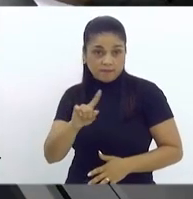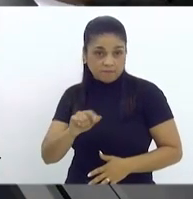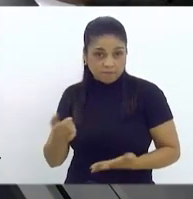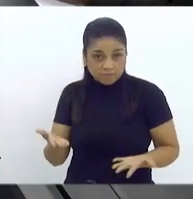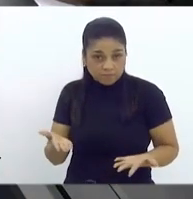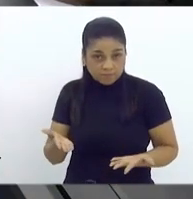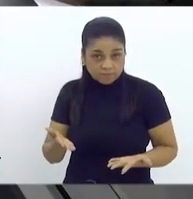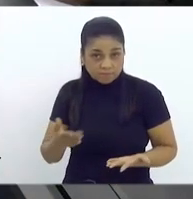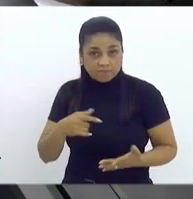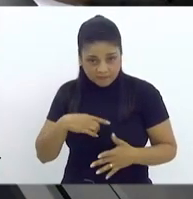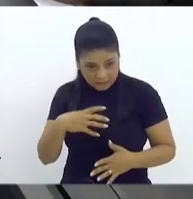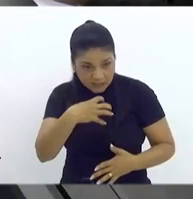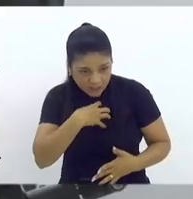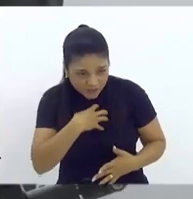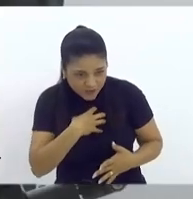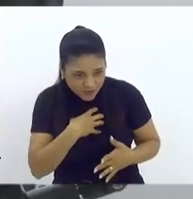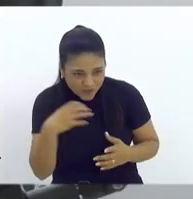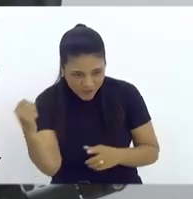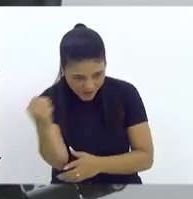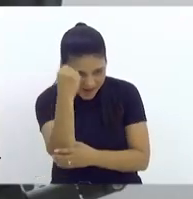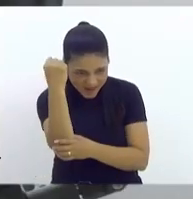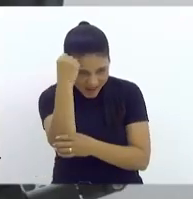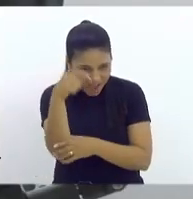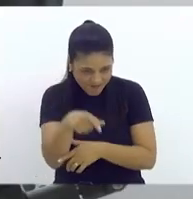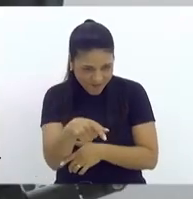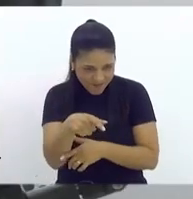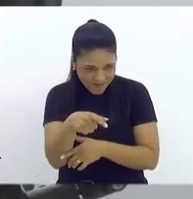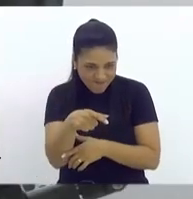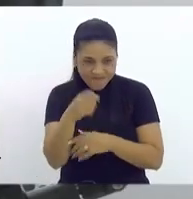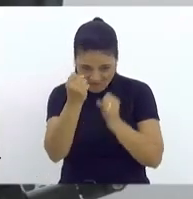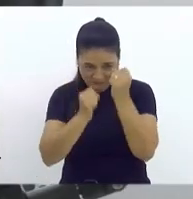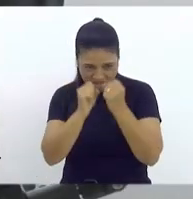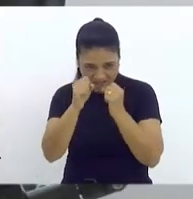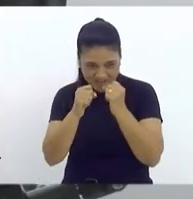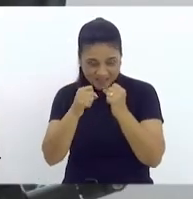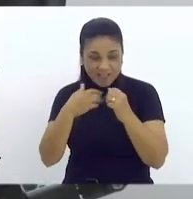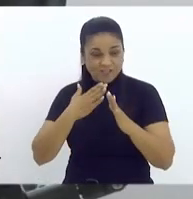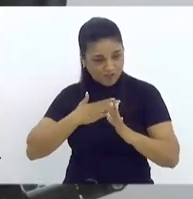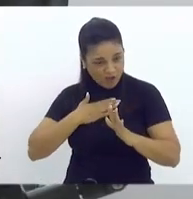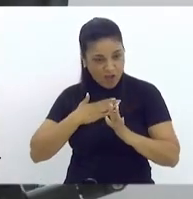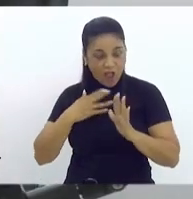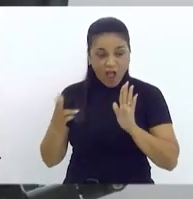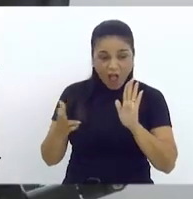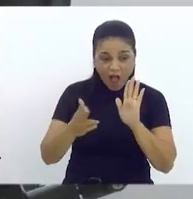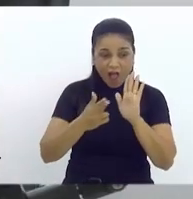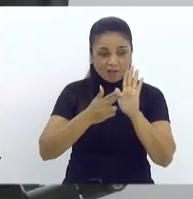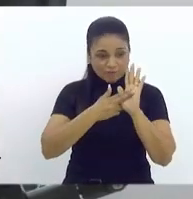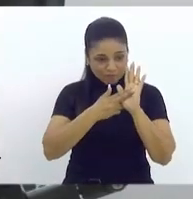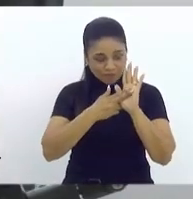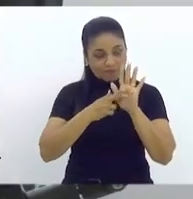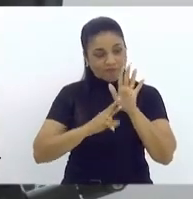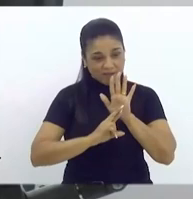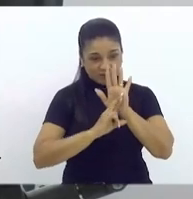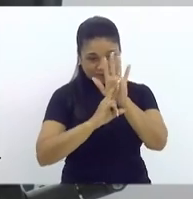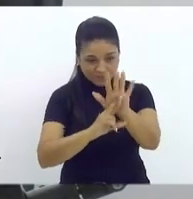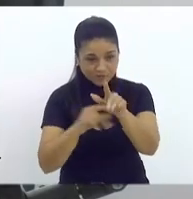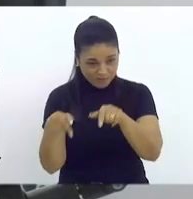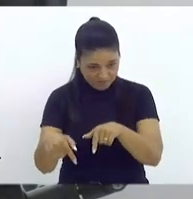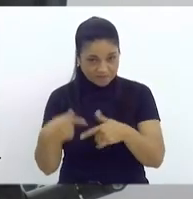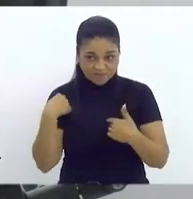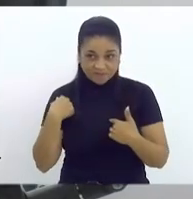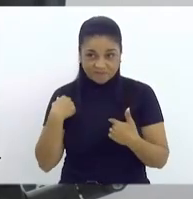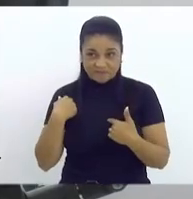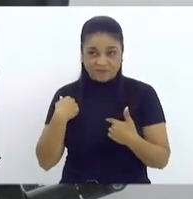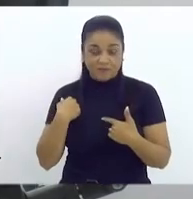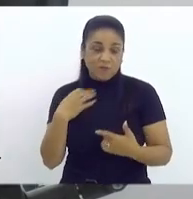Estão sentindo a gravidade do problema relacionado à agência? A agência assume o protagonismo no diálogo com as autoridades policiais, por